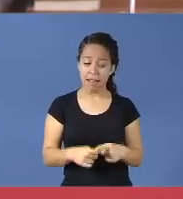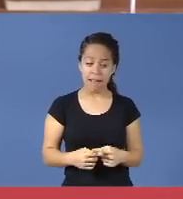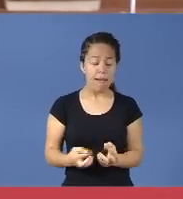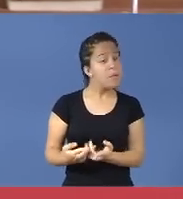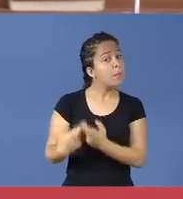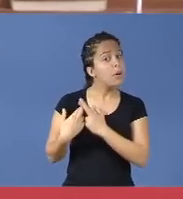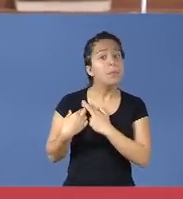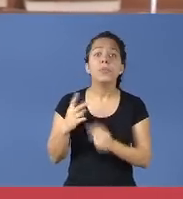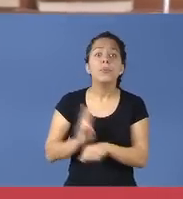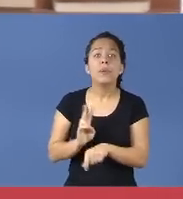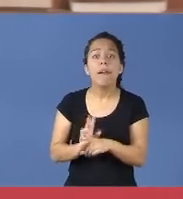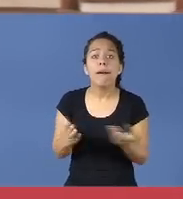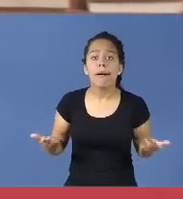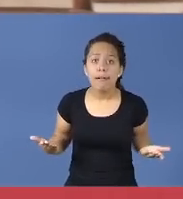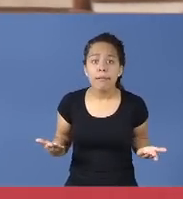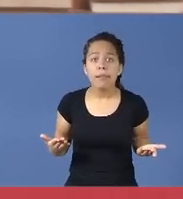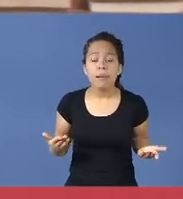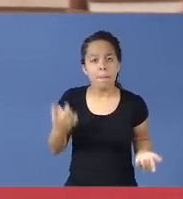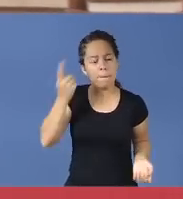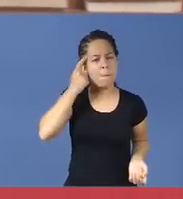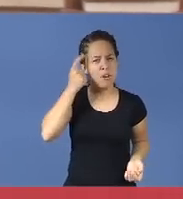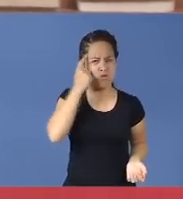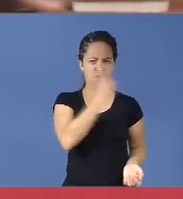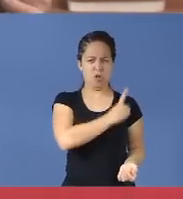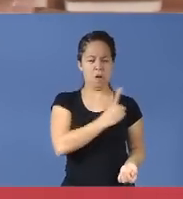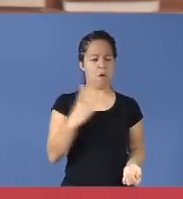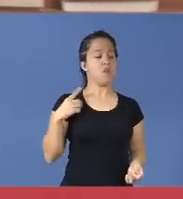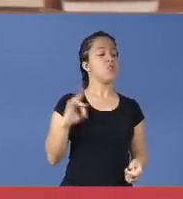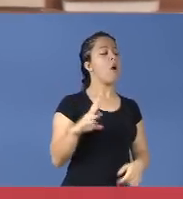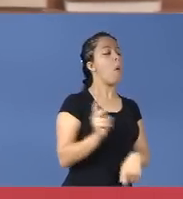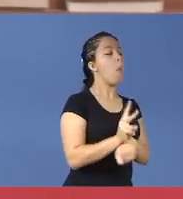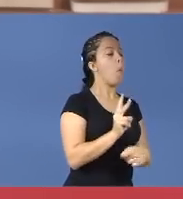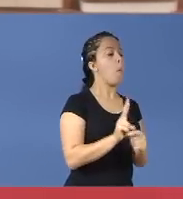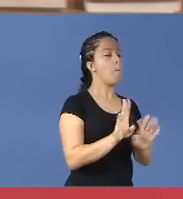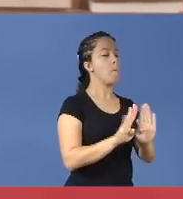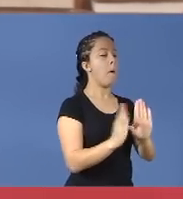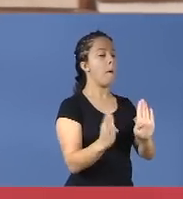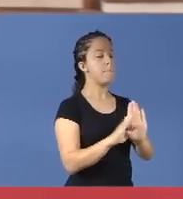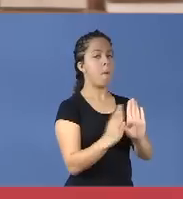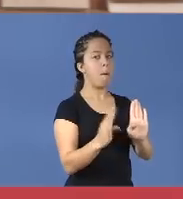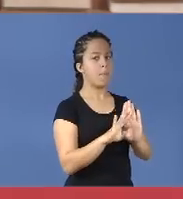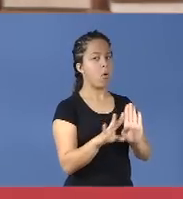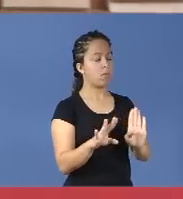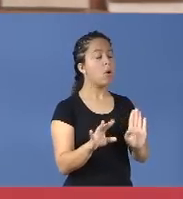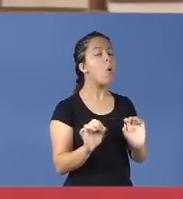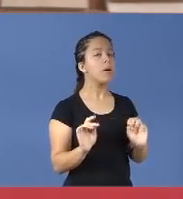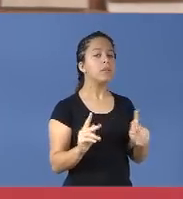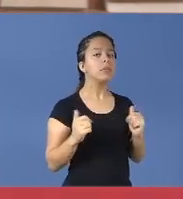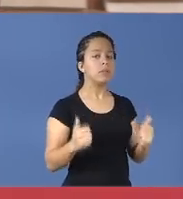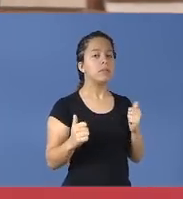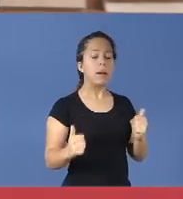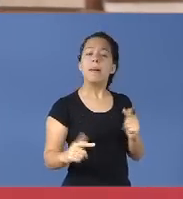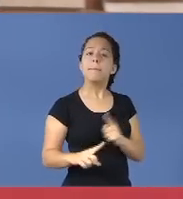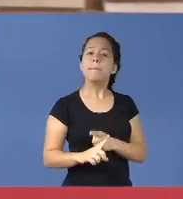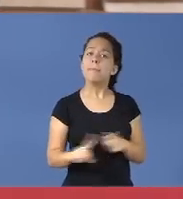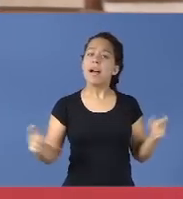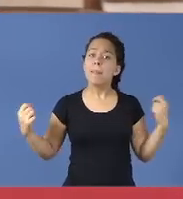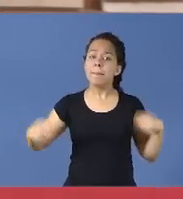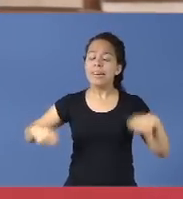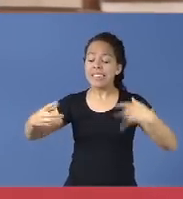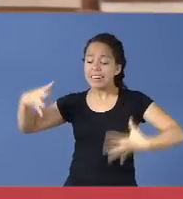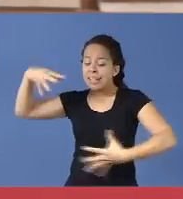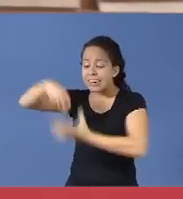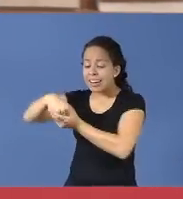são esses que são porteiros, que acham que diaconia é ser porteiro, isso aí Está certo, mas porteiro ali para cuidar, para zelar